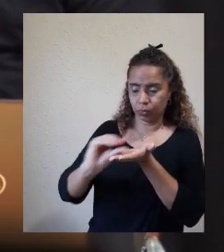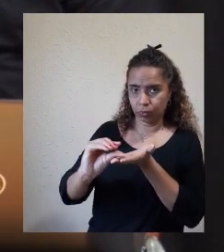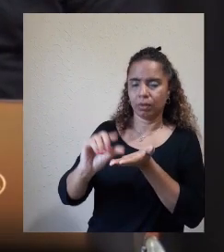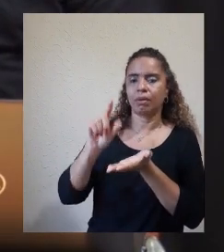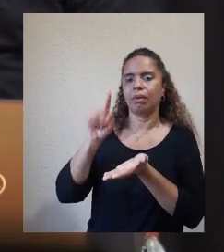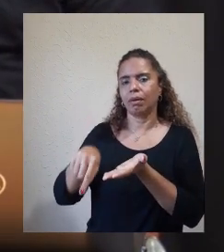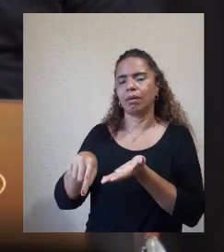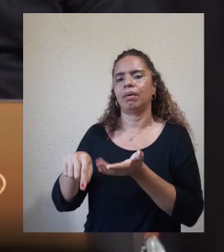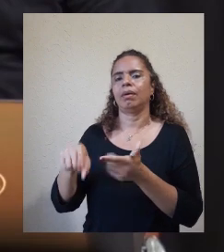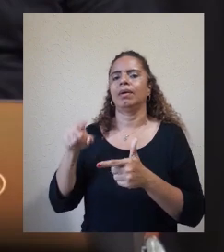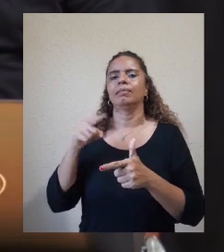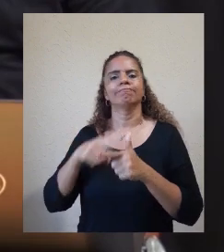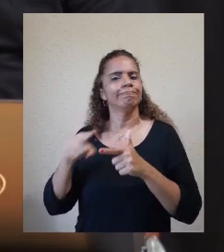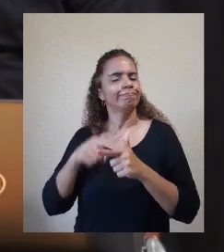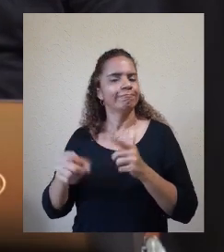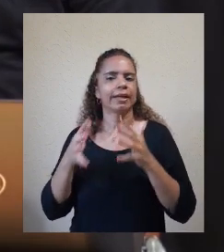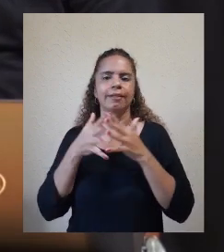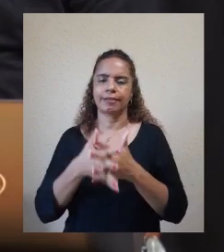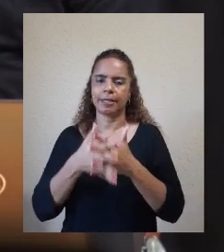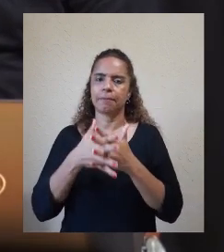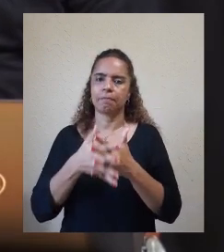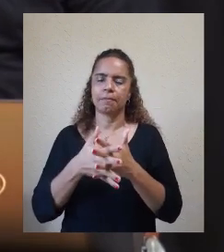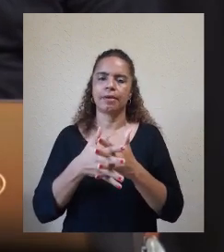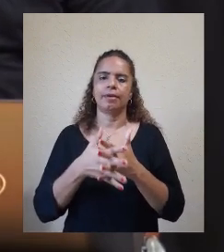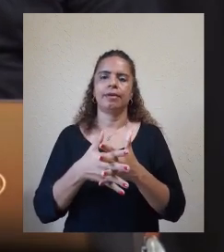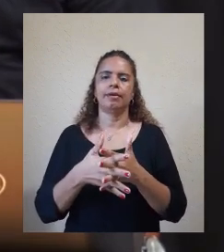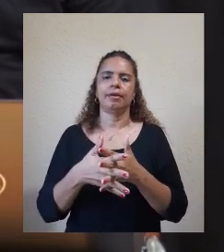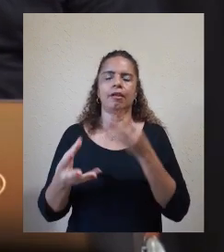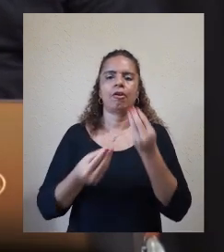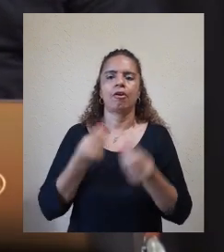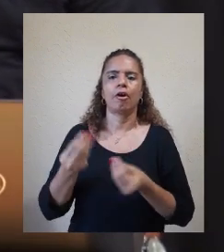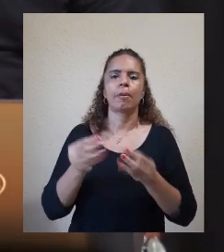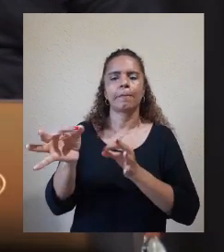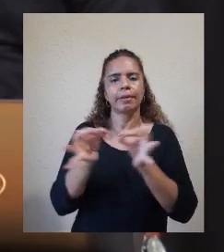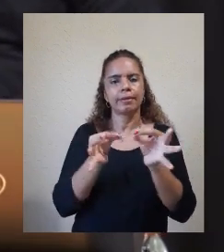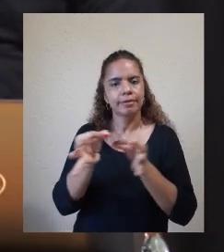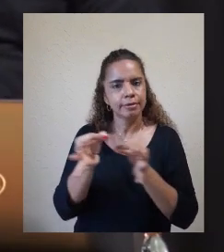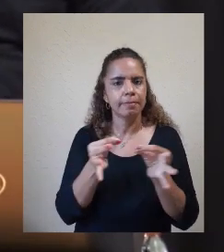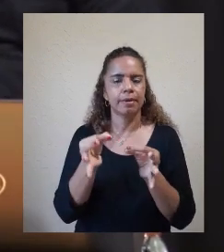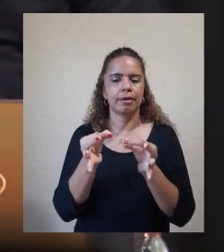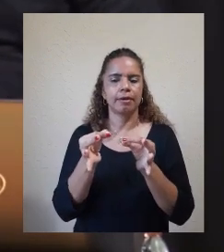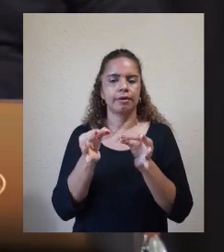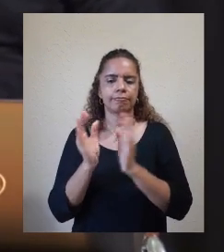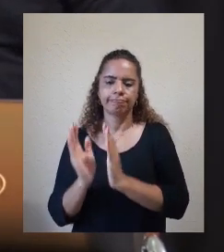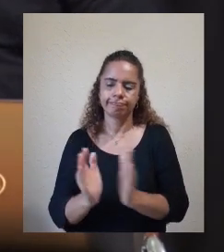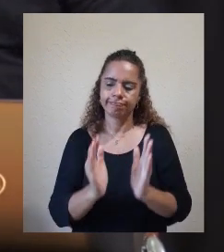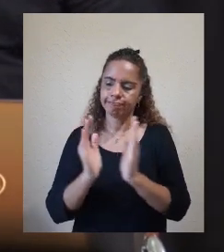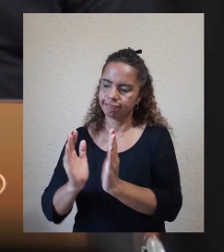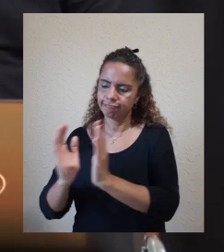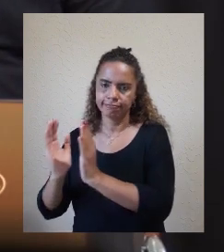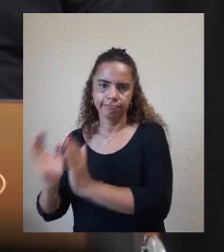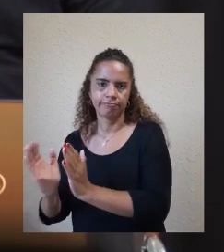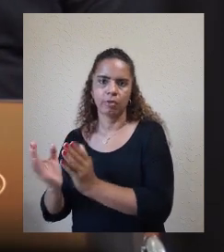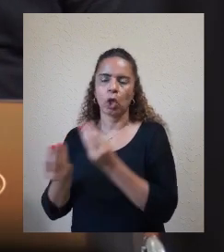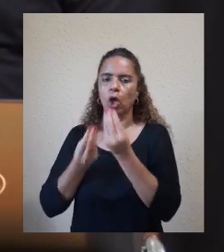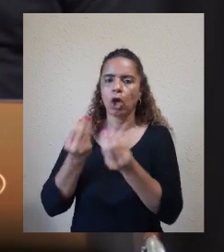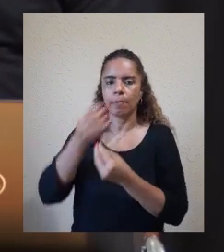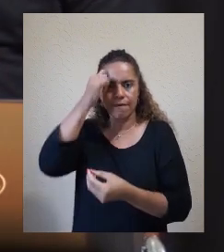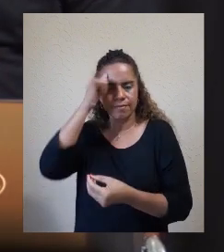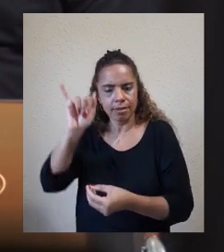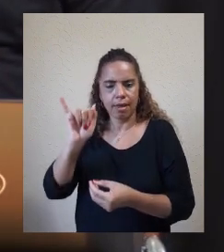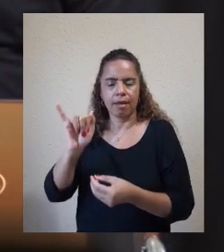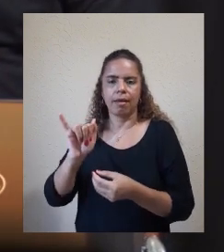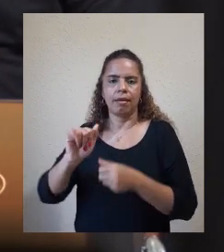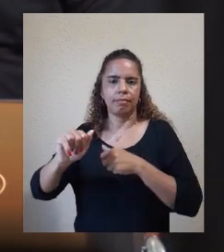ela atrapalha essa parte de planejamento e de ações de prevenção. Então, vou dar um exemplo bem prático.